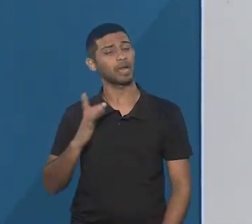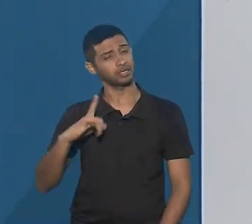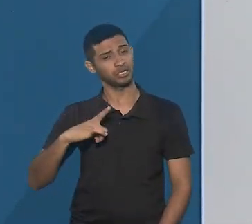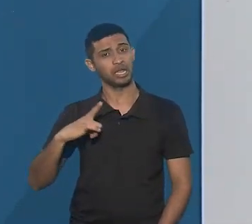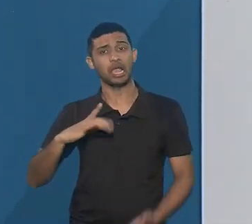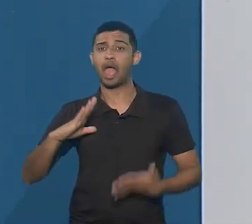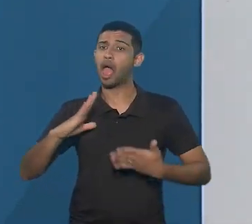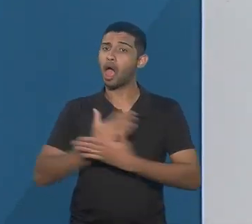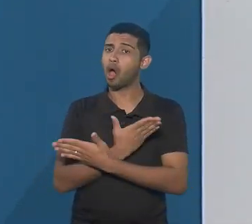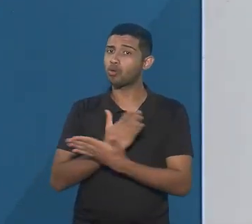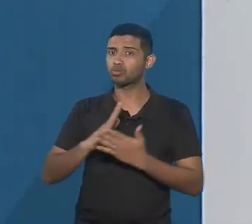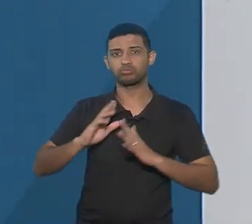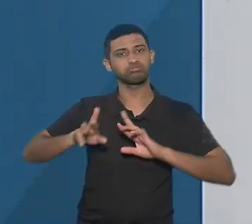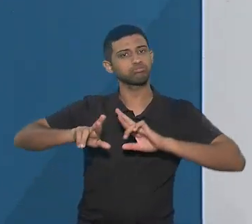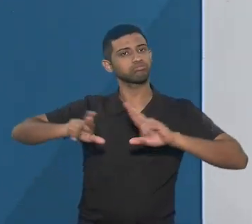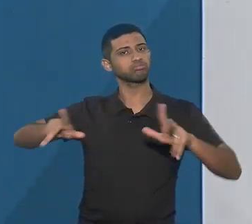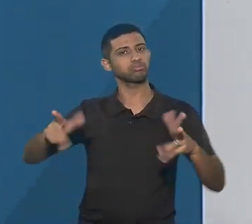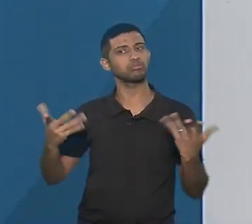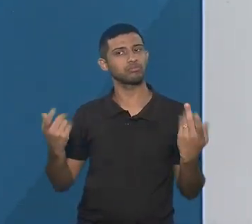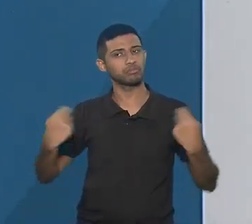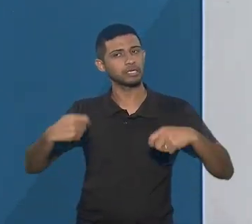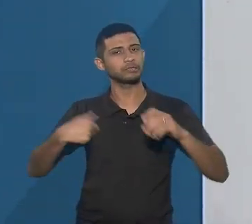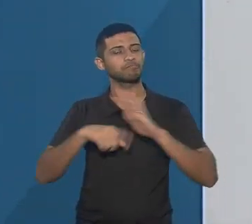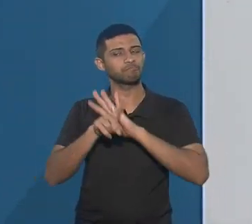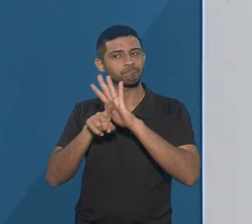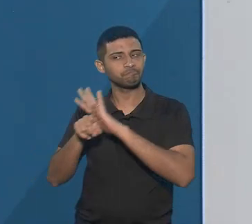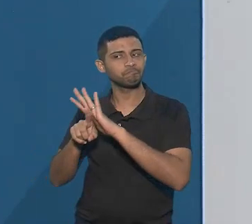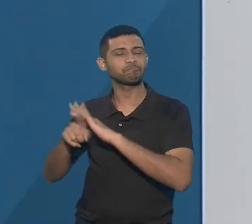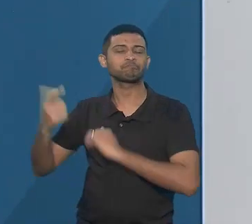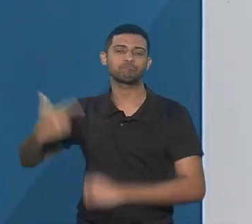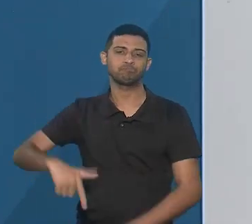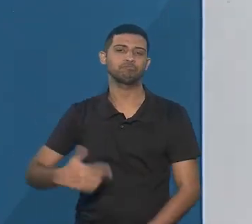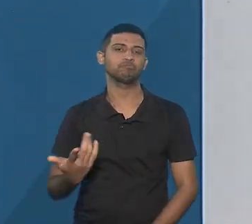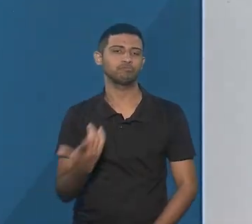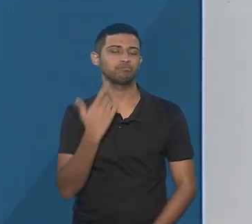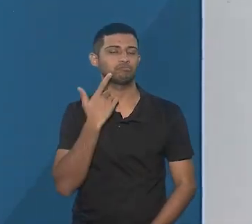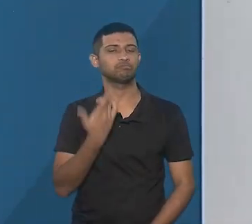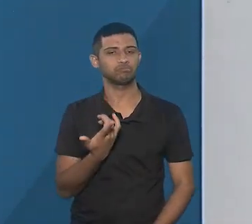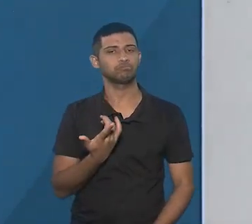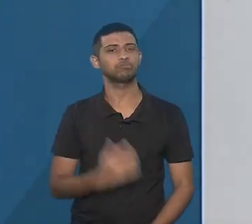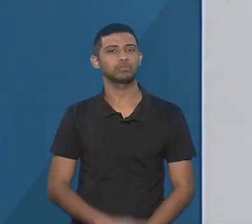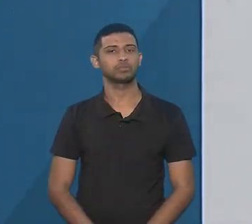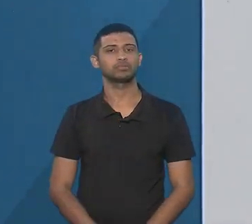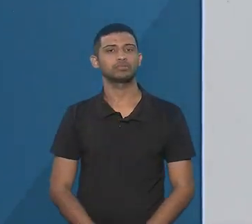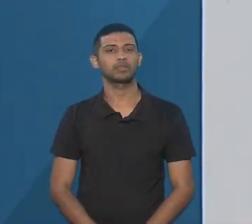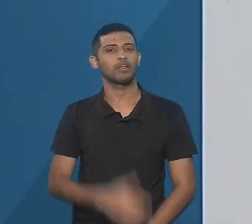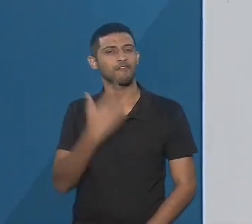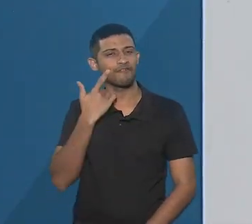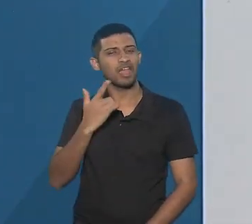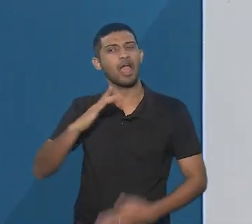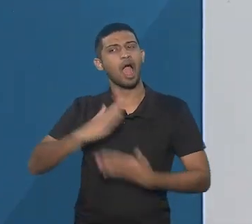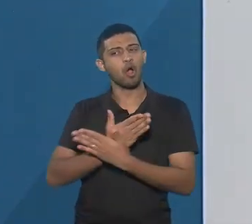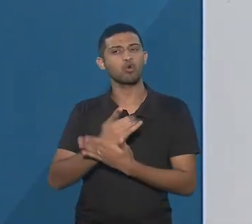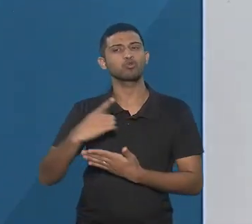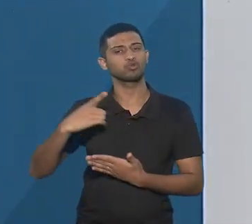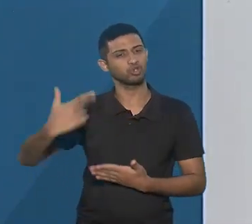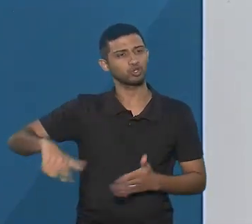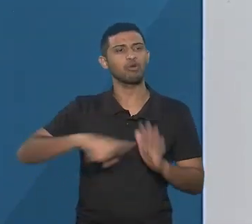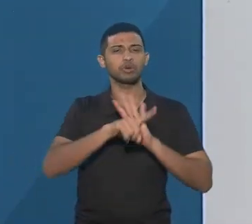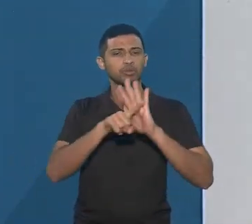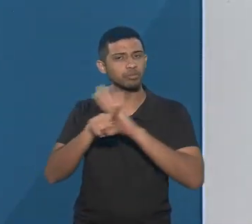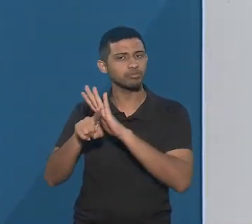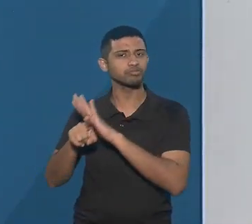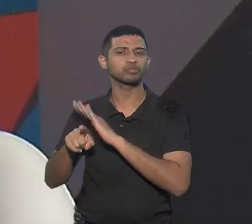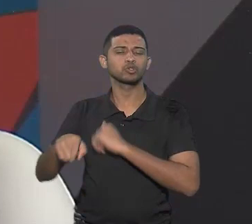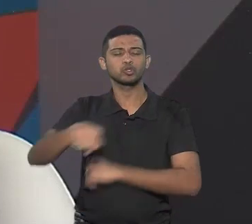comissão. Mas existem alguns casos que precisam ser revistos. E é justamente sobre esses casos